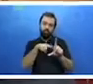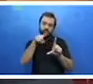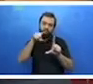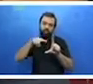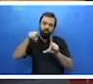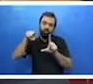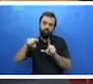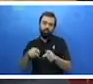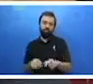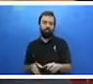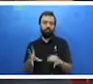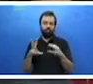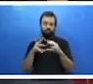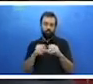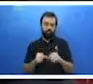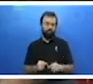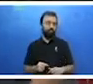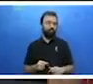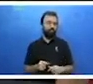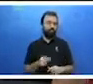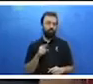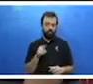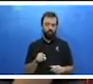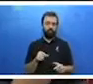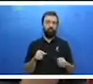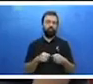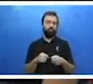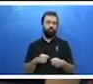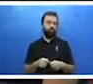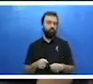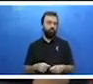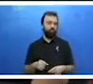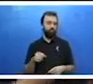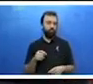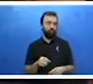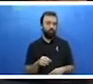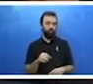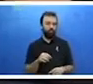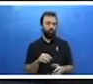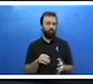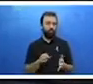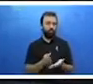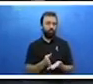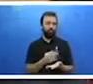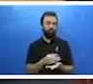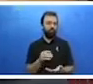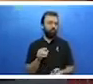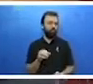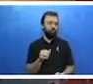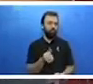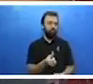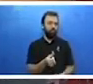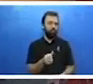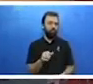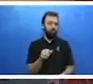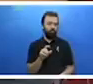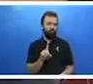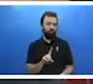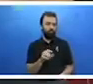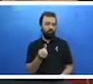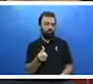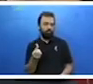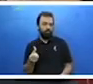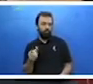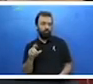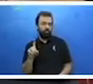vão terminar a atividade 1 da página 166 e 167. Também vai ficar de tarefa, atividade